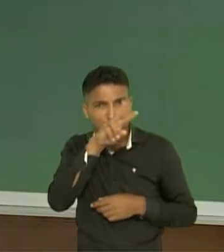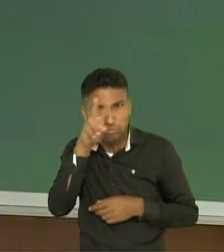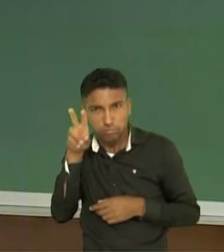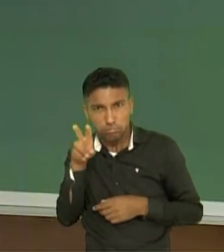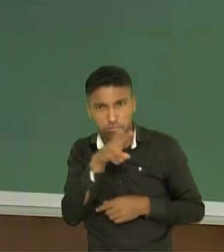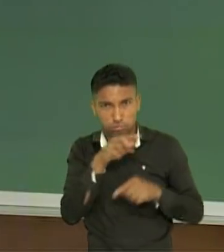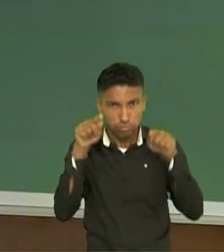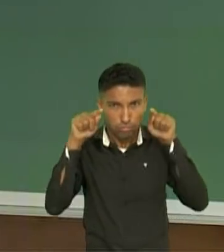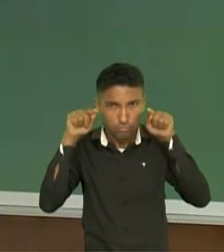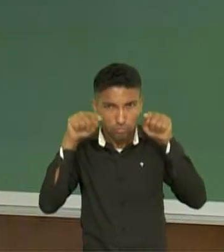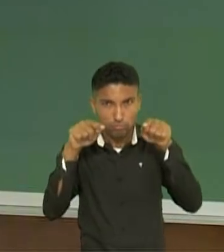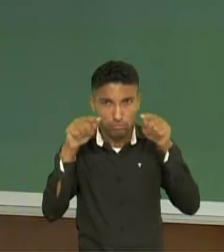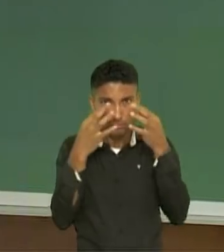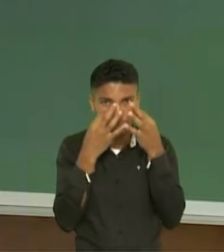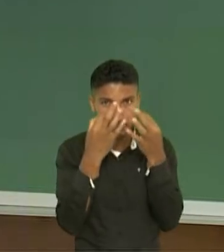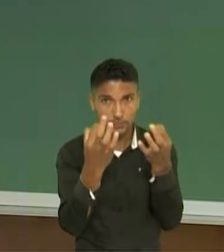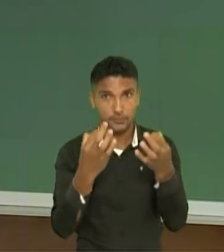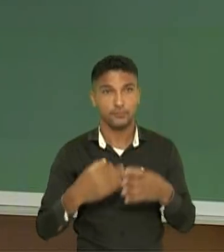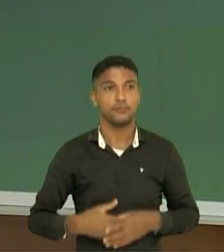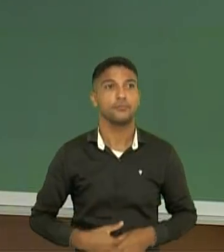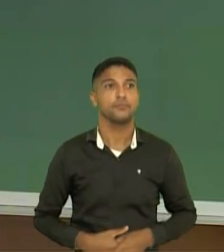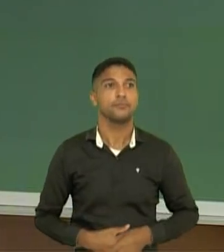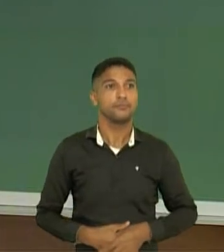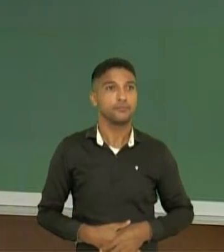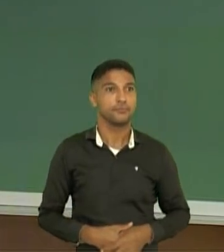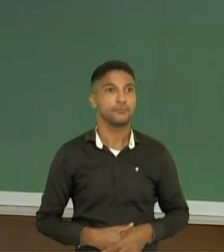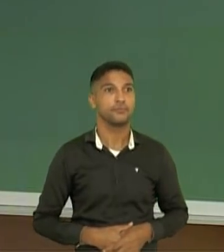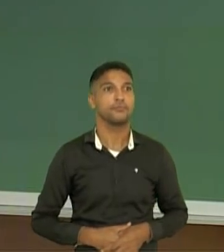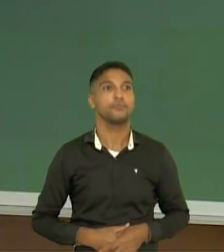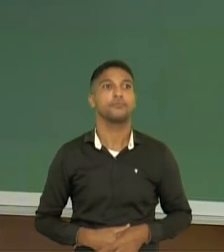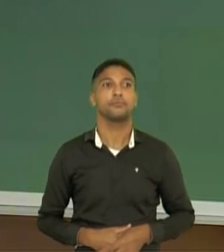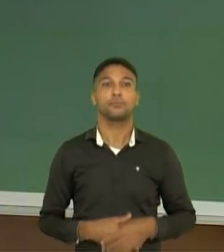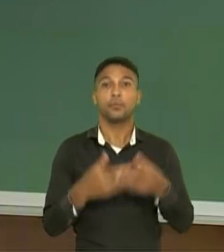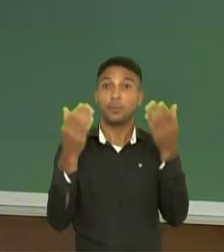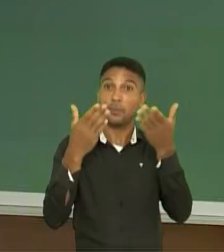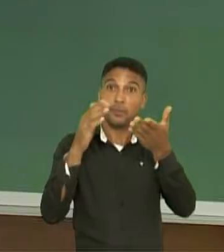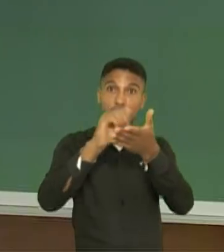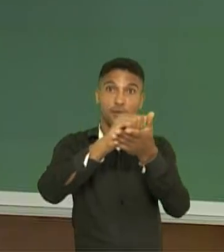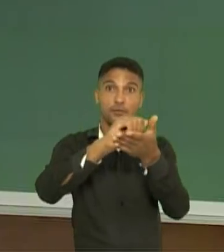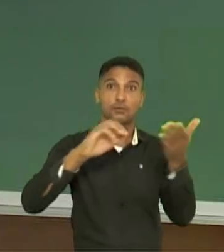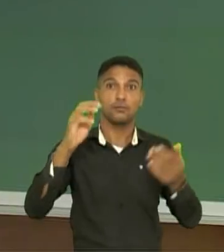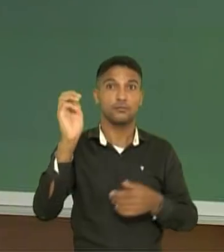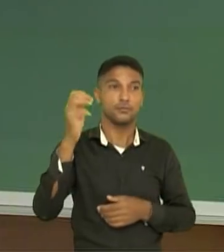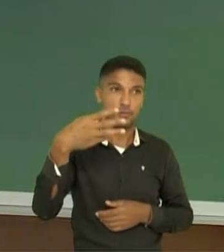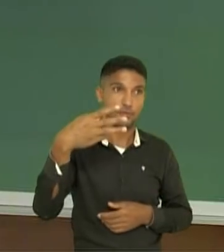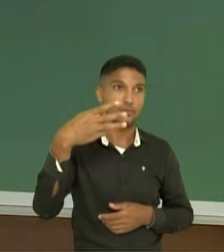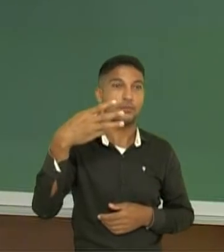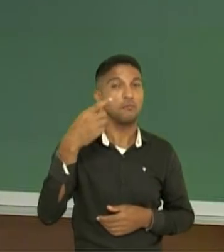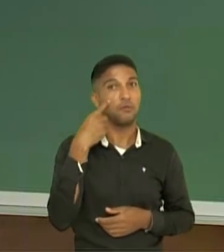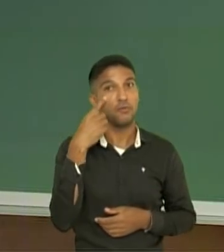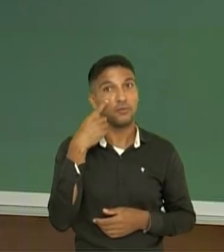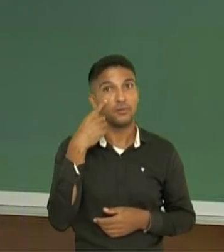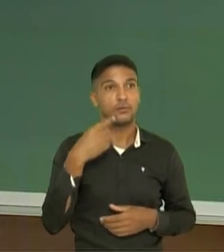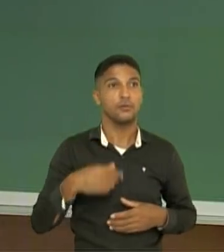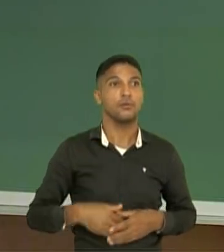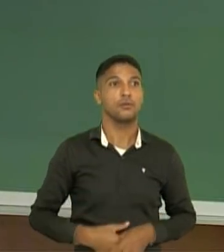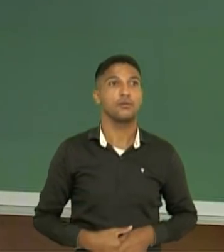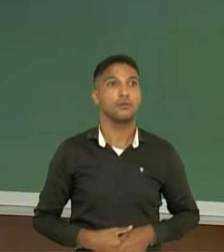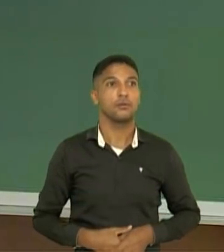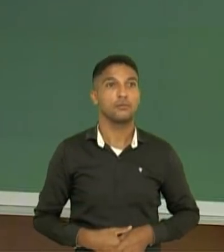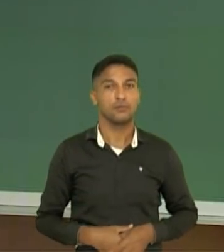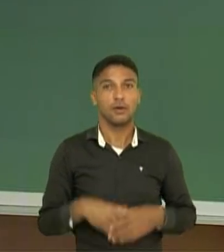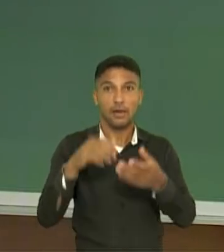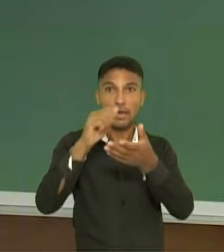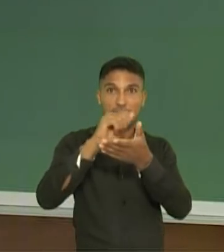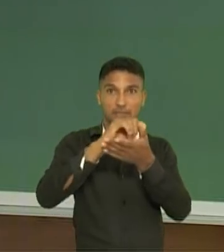extremamente importante, ok? Então, vamos a um exercício aqui para vocês poderem ver como é que vocês estão. Nesse exercício ele